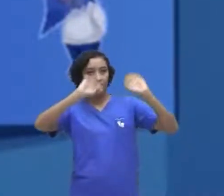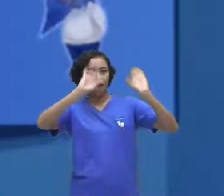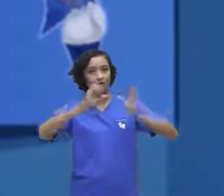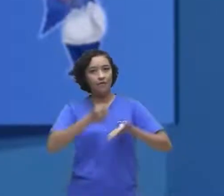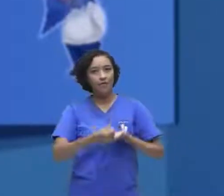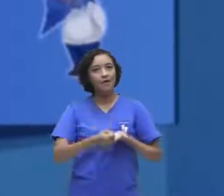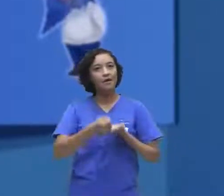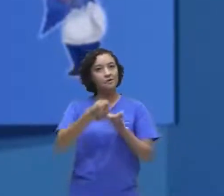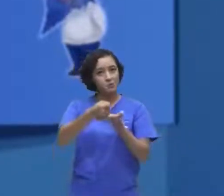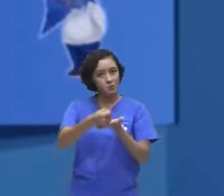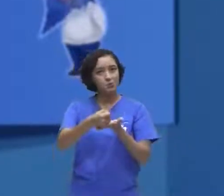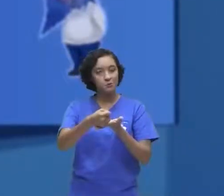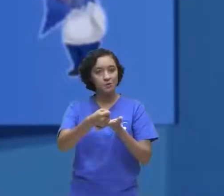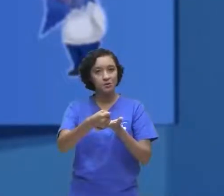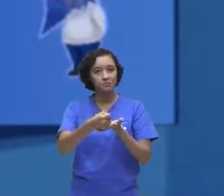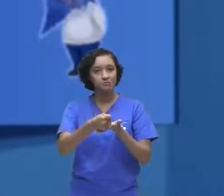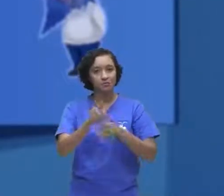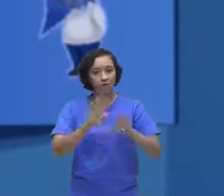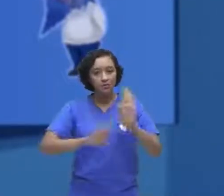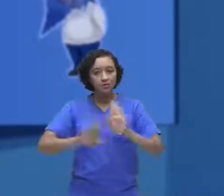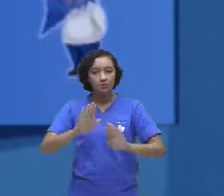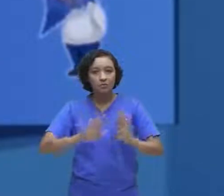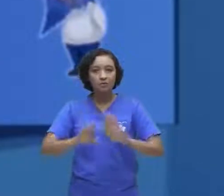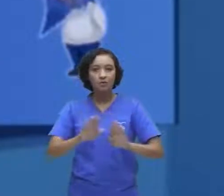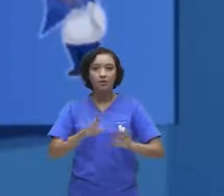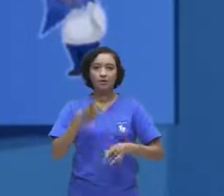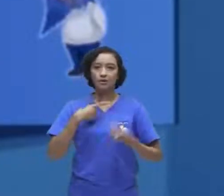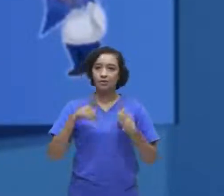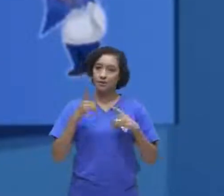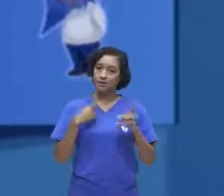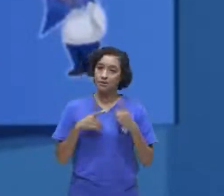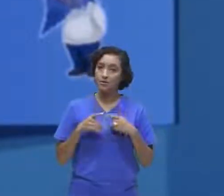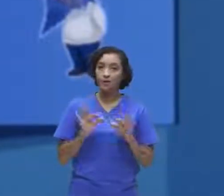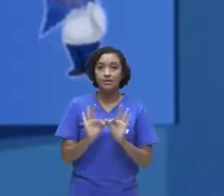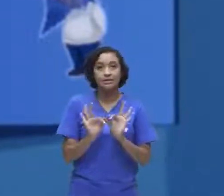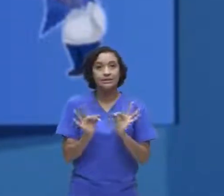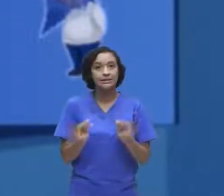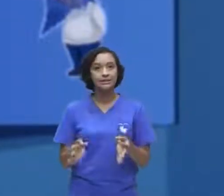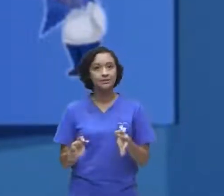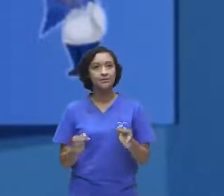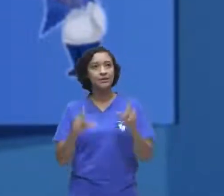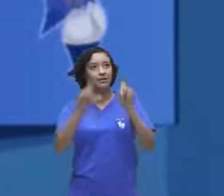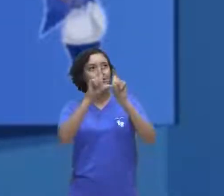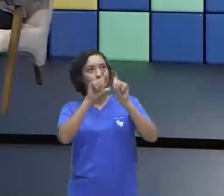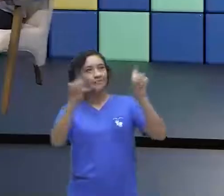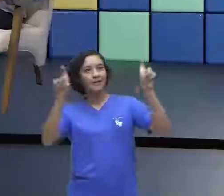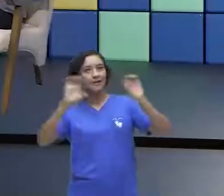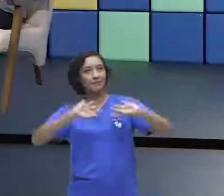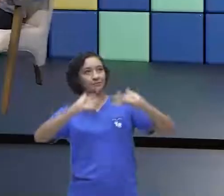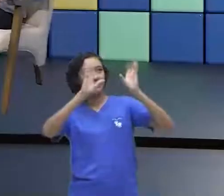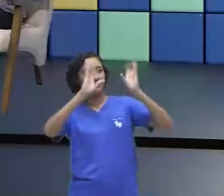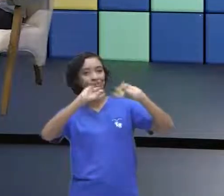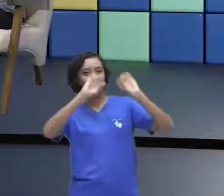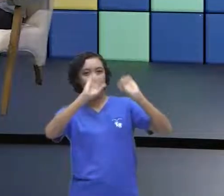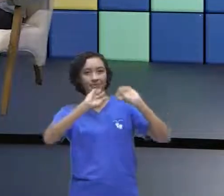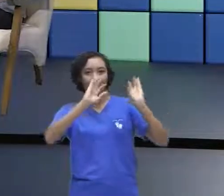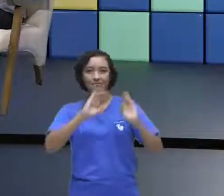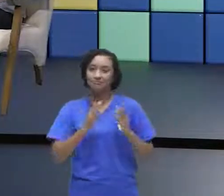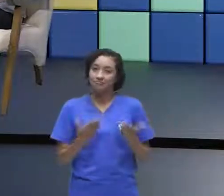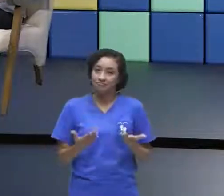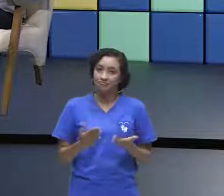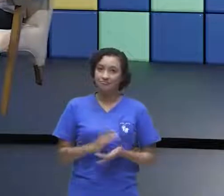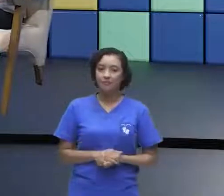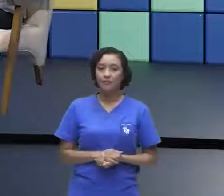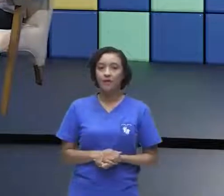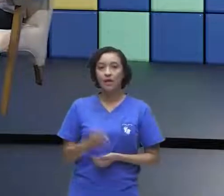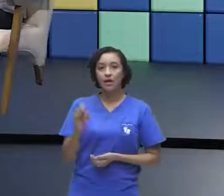muito a tratar a depressão. E é simples, né? Uma bola, uma rede, às vezes nem precisa de rede, né? É tudo tão simples. Porque assim, a pessoa, quando ela está